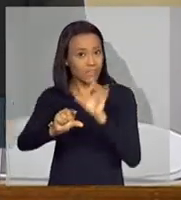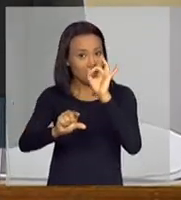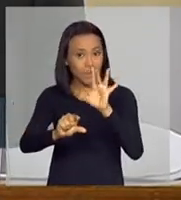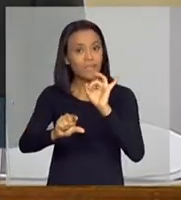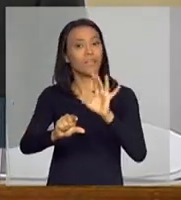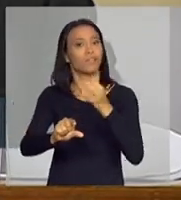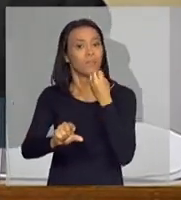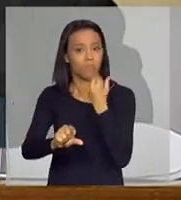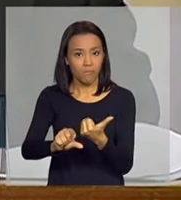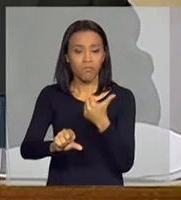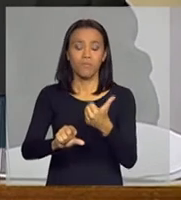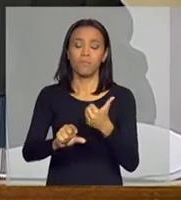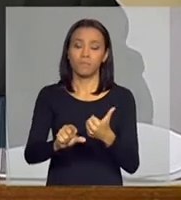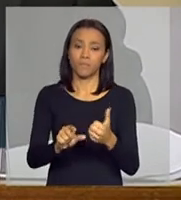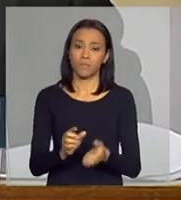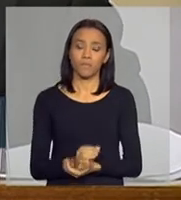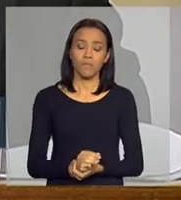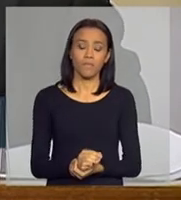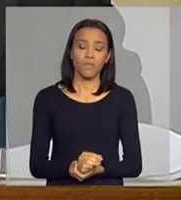vista fiscal finalmente